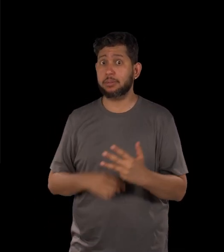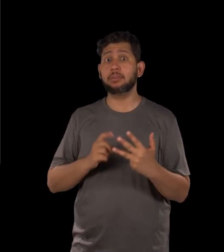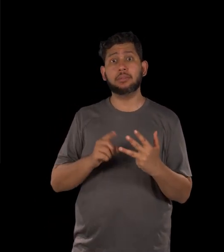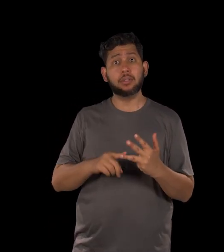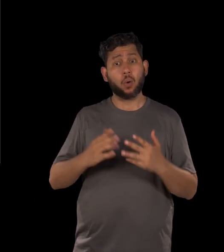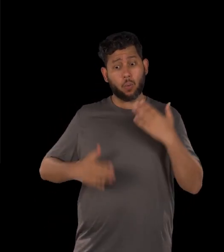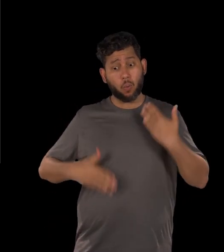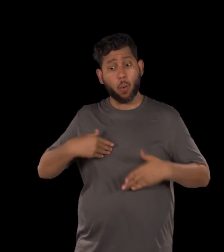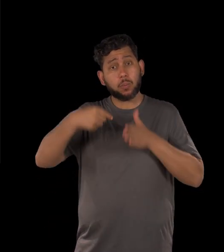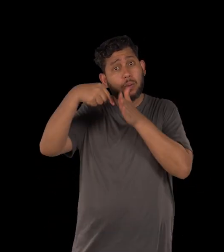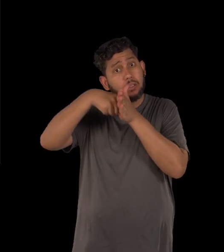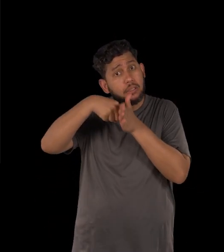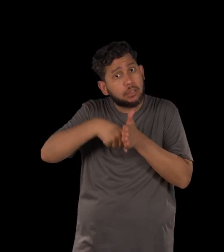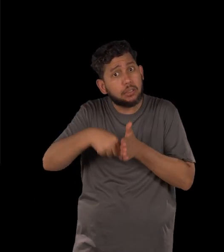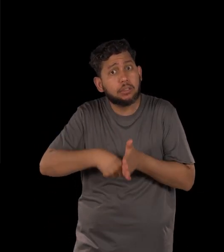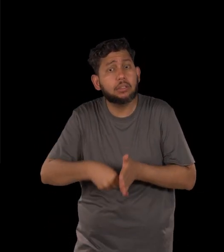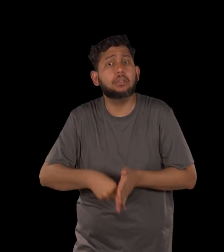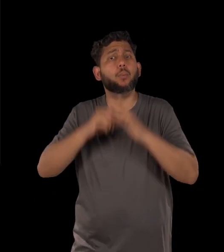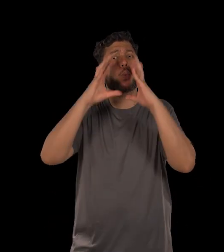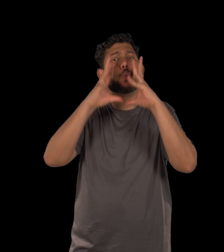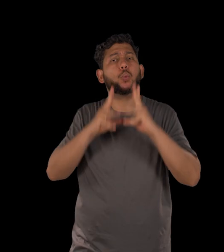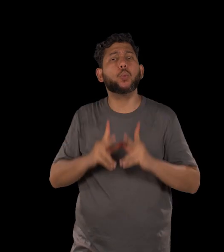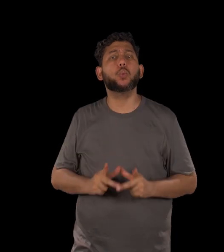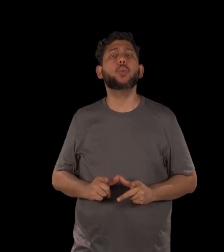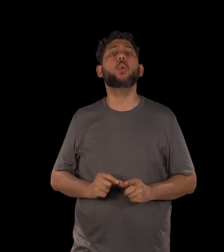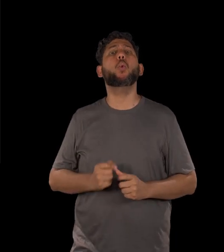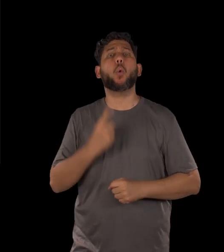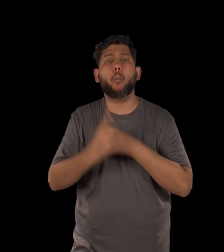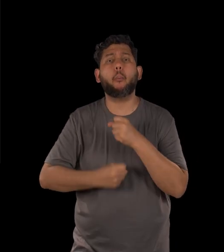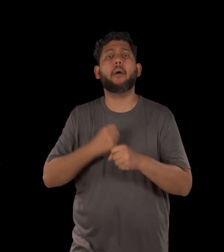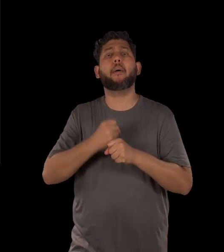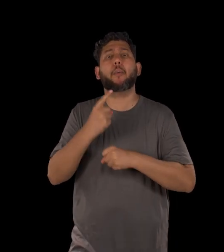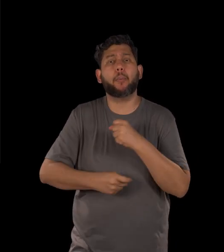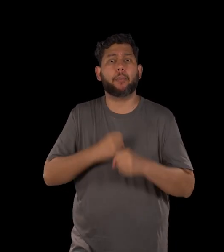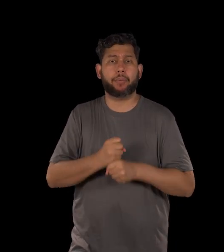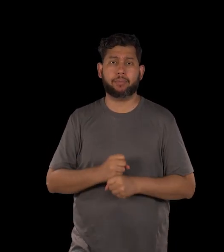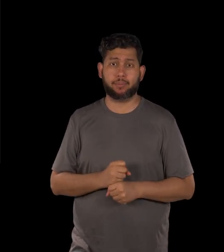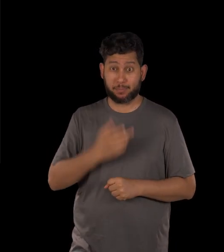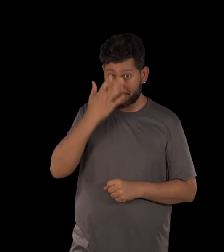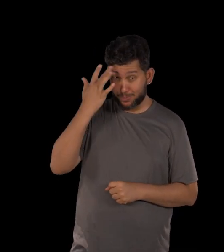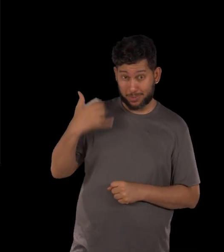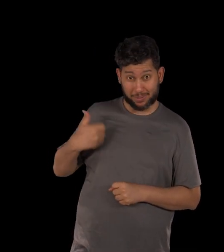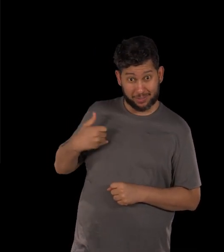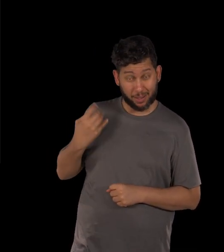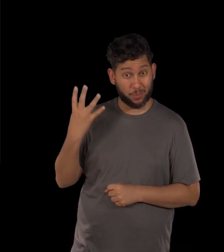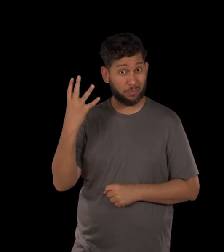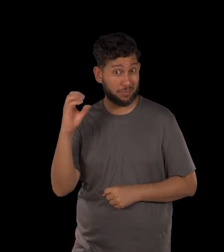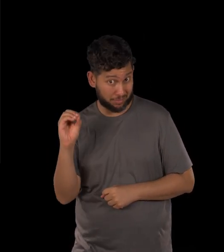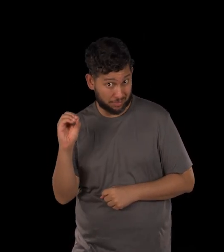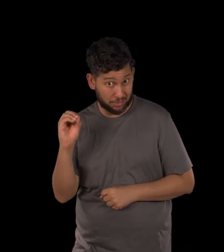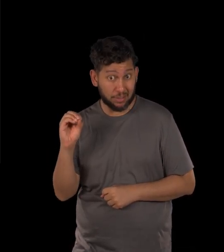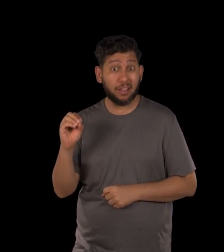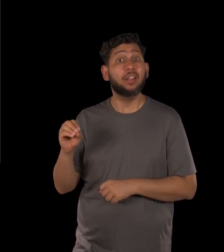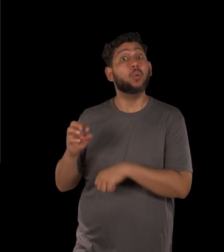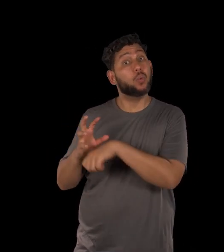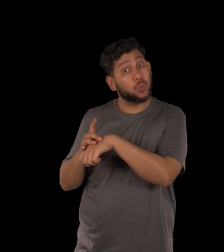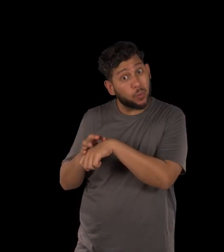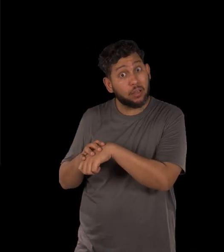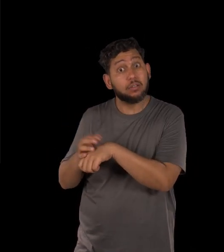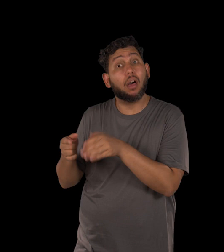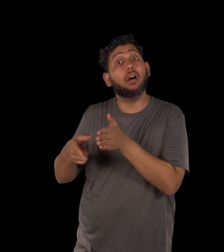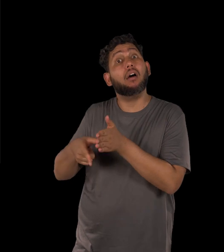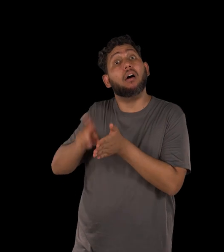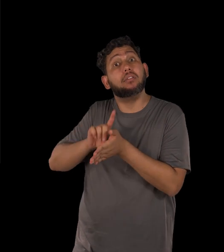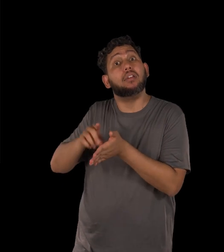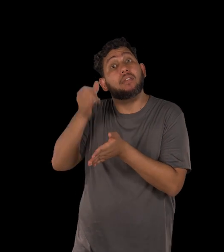periódicos. Na vida adulta, especialmente após os 40 anos, a prevenção de doenças costuma ocorrer com base em um check-up